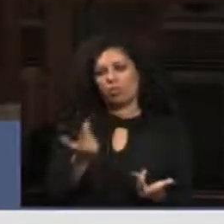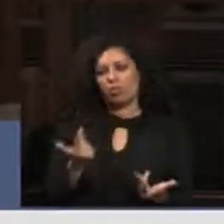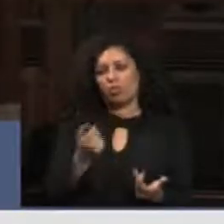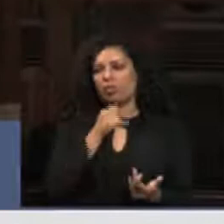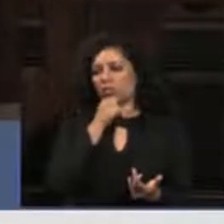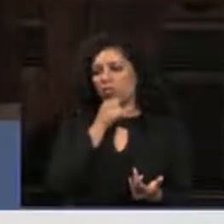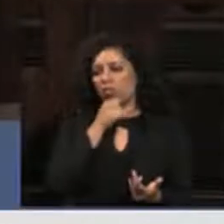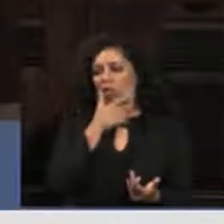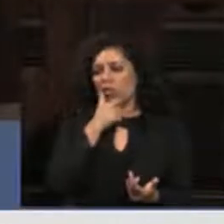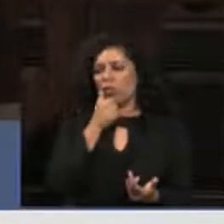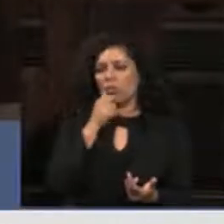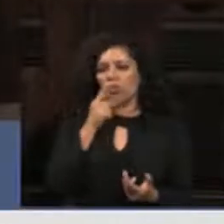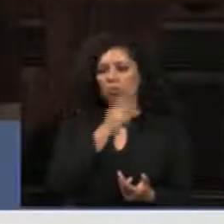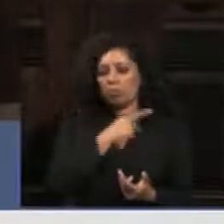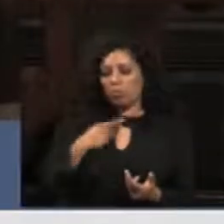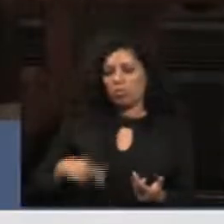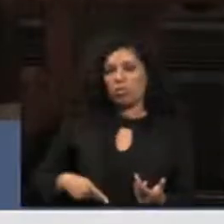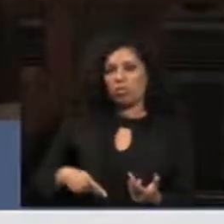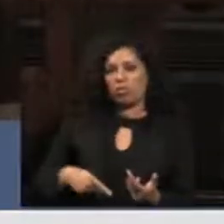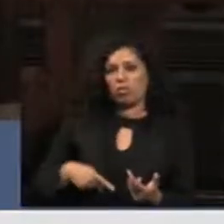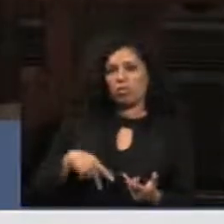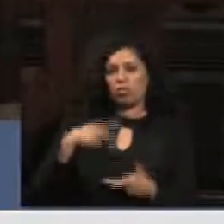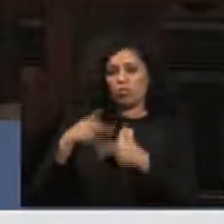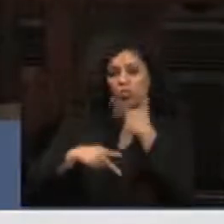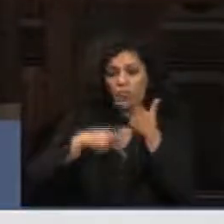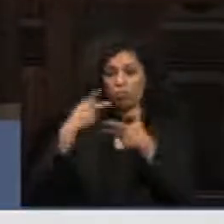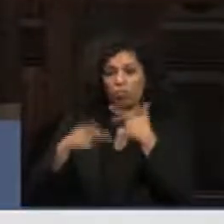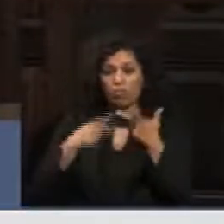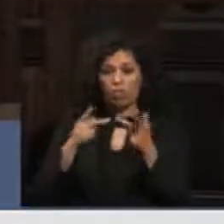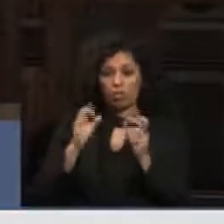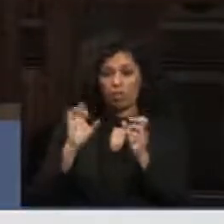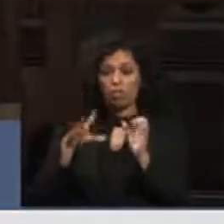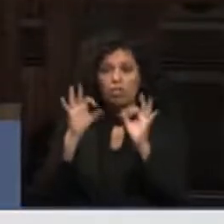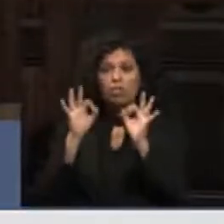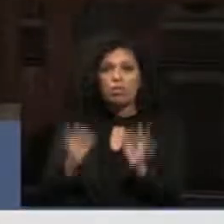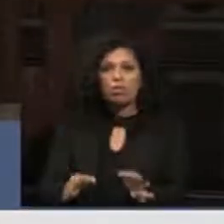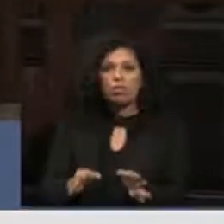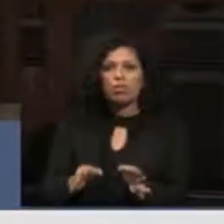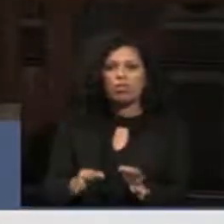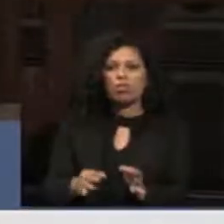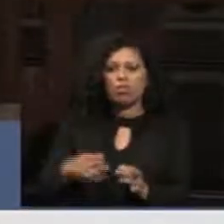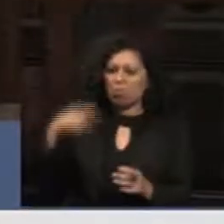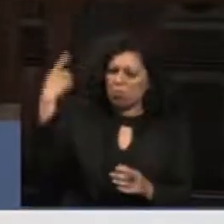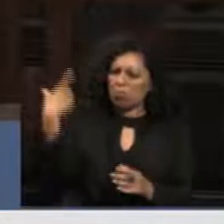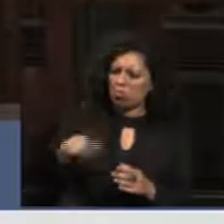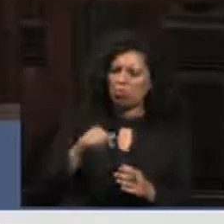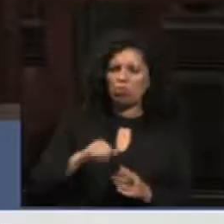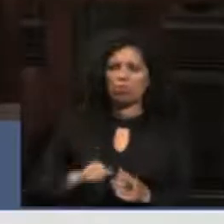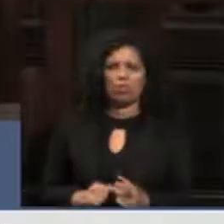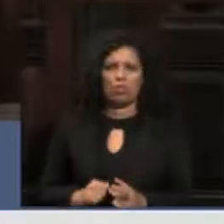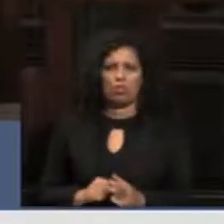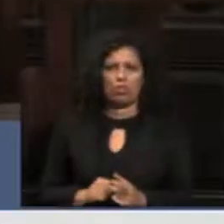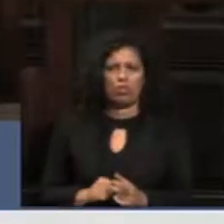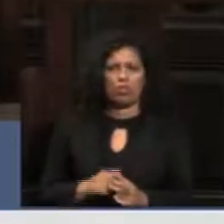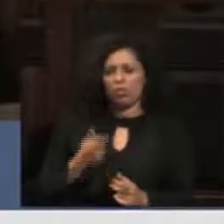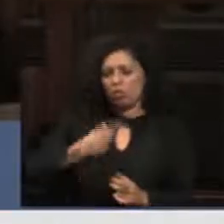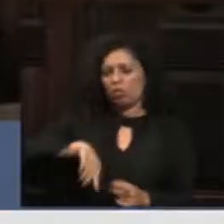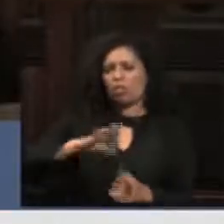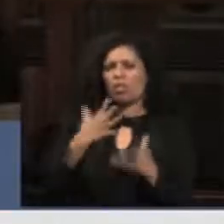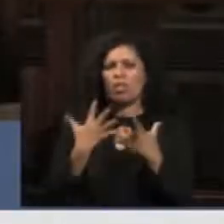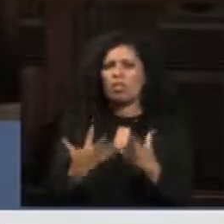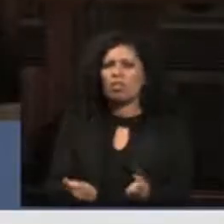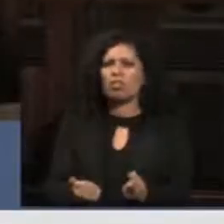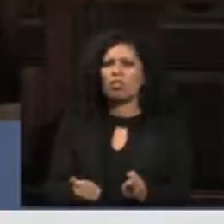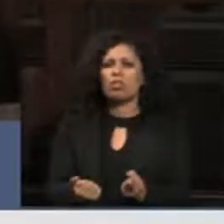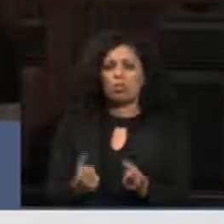República, que defendeu historicamente a tortura, seja eleito. Não dá para aceitar